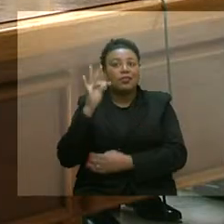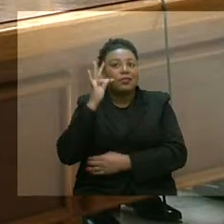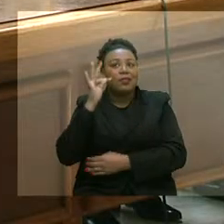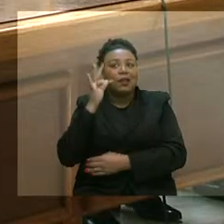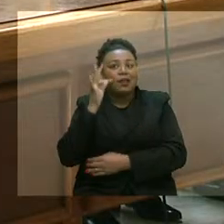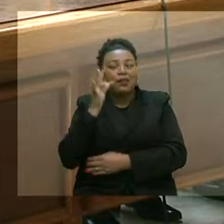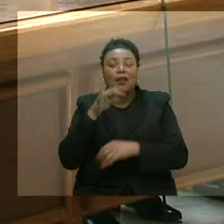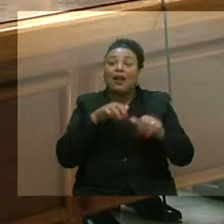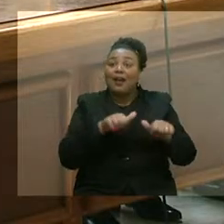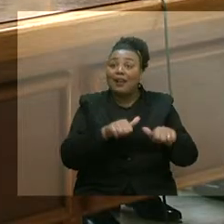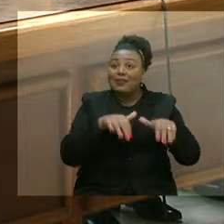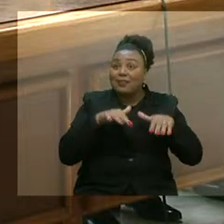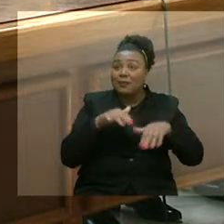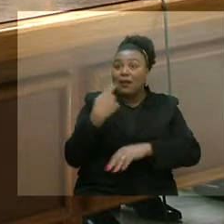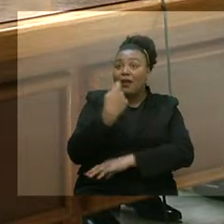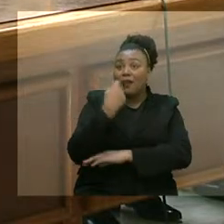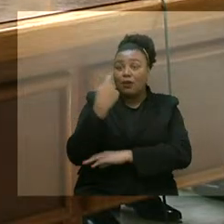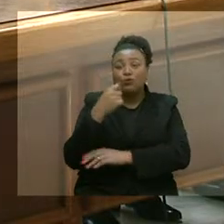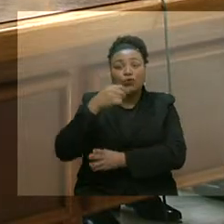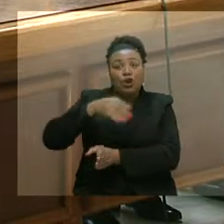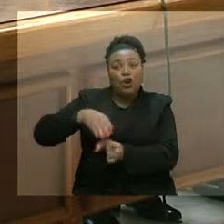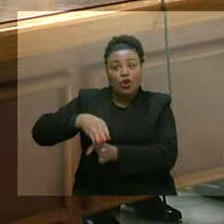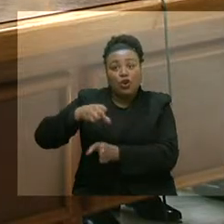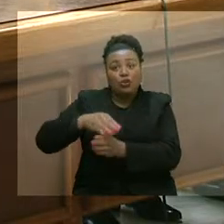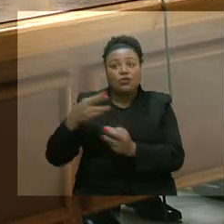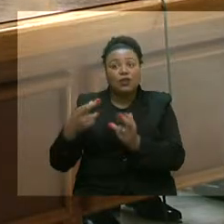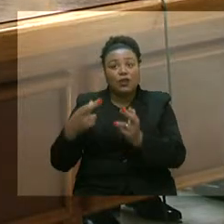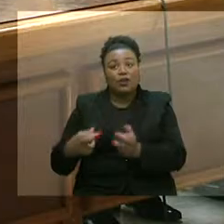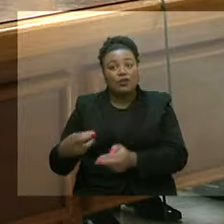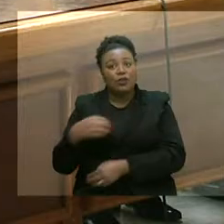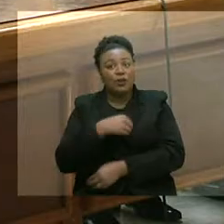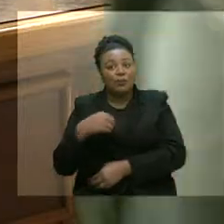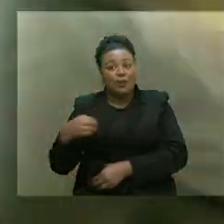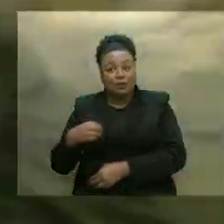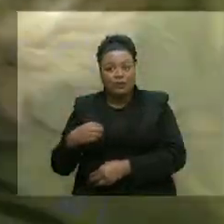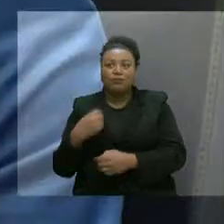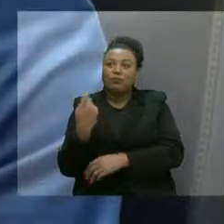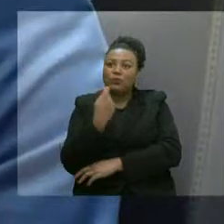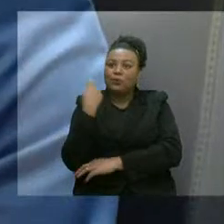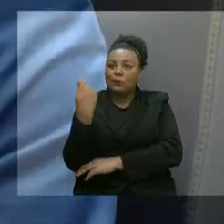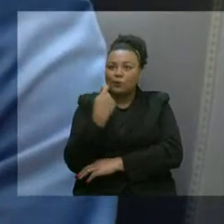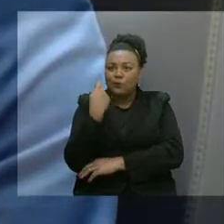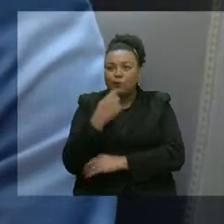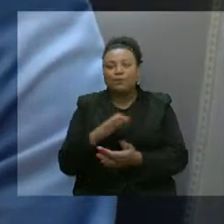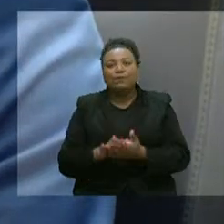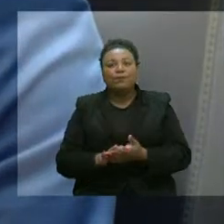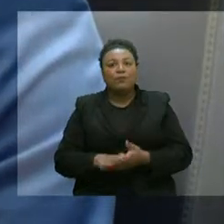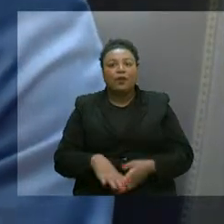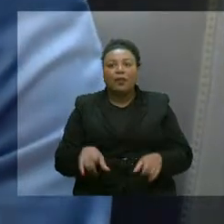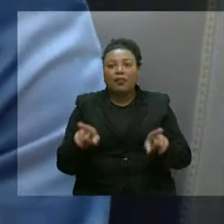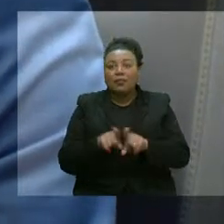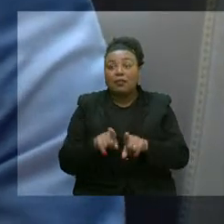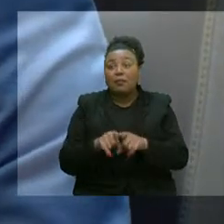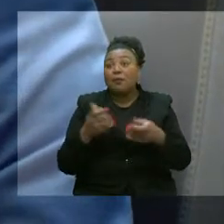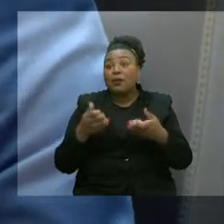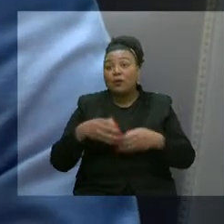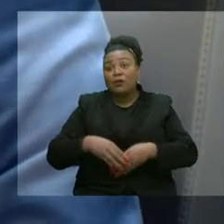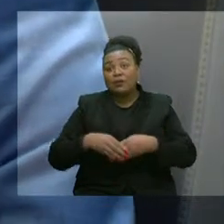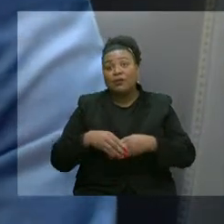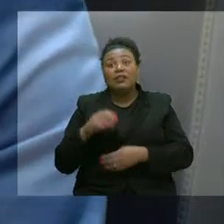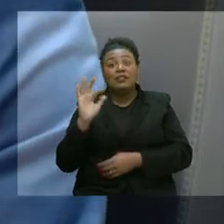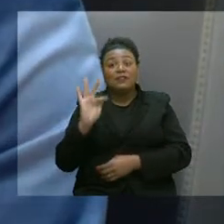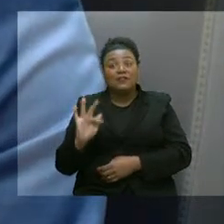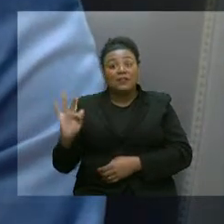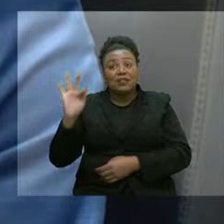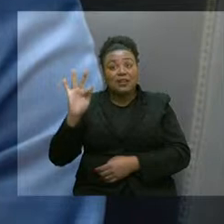entre a Assembleia Gaúcha e o Conselho Regional de Medicina do Rio Grande do Sul. Também cumprimentar o presidente da Federação